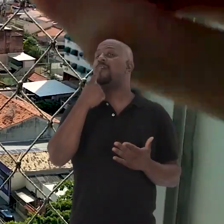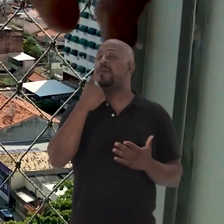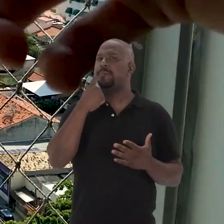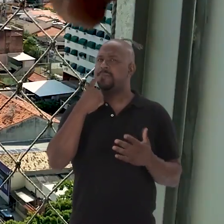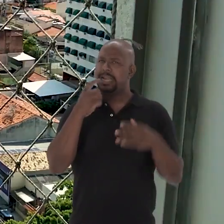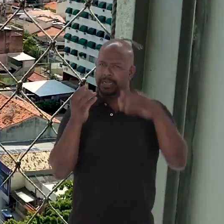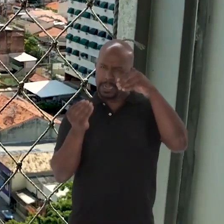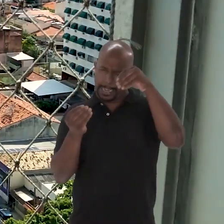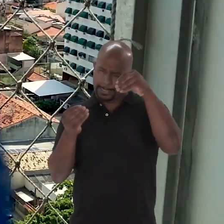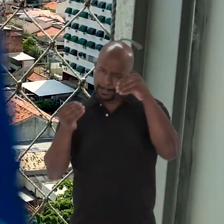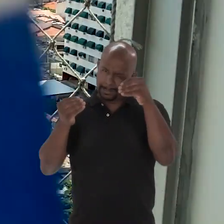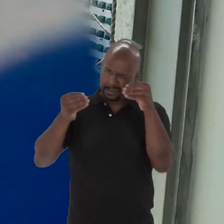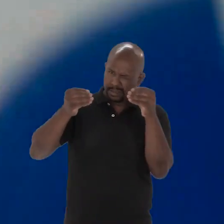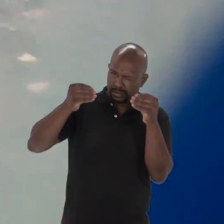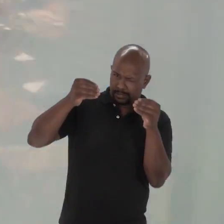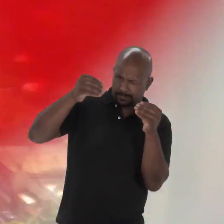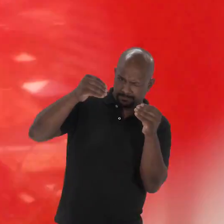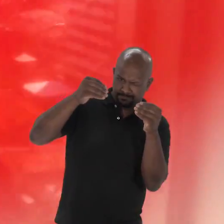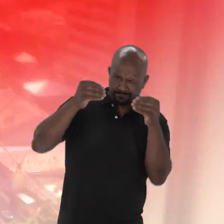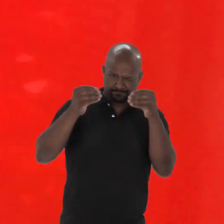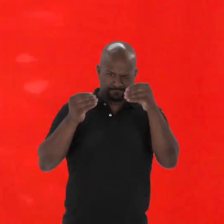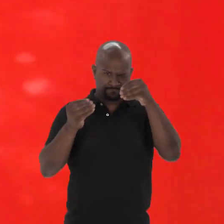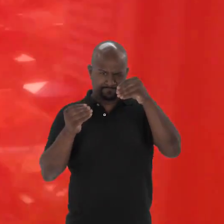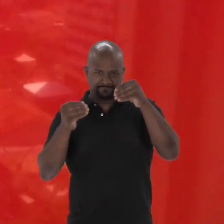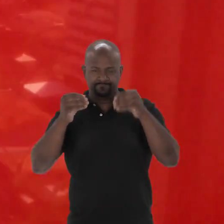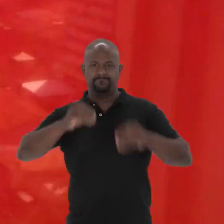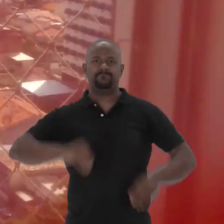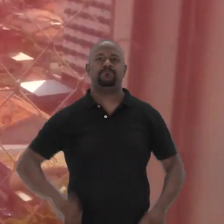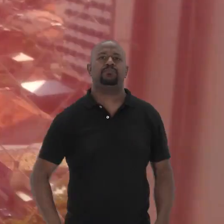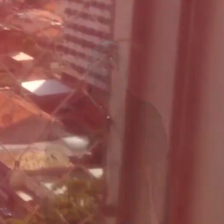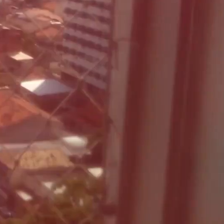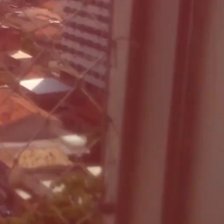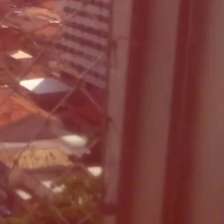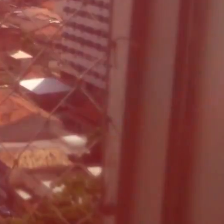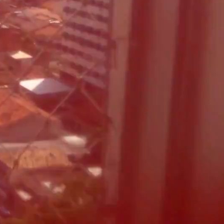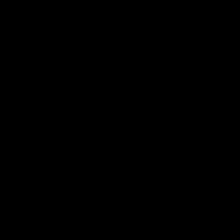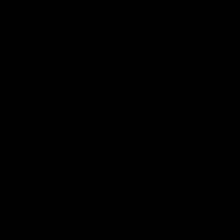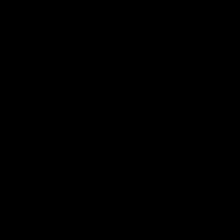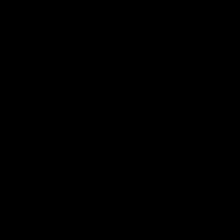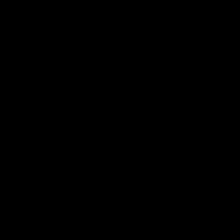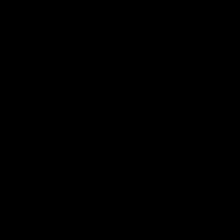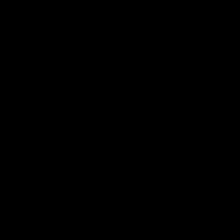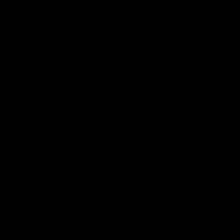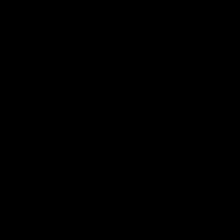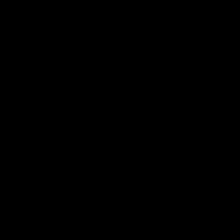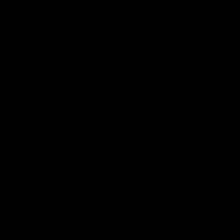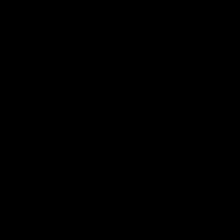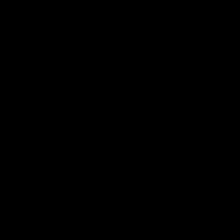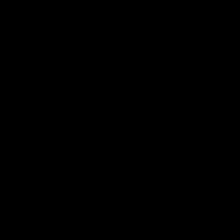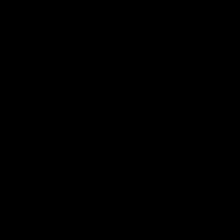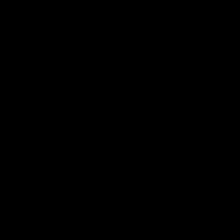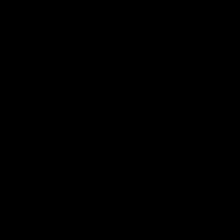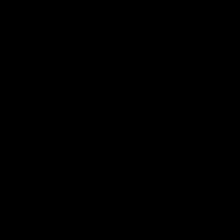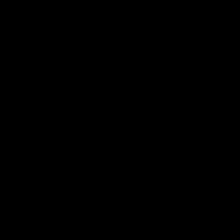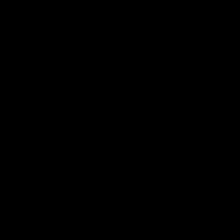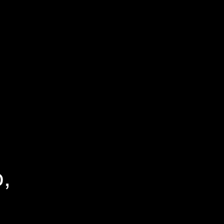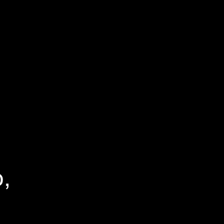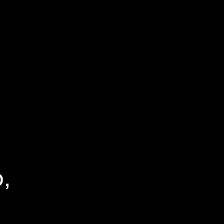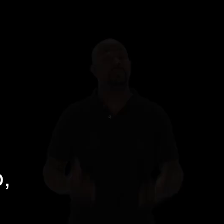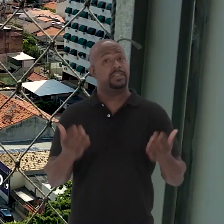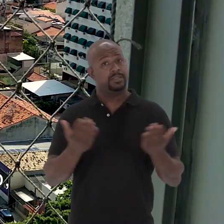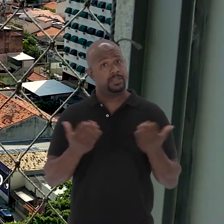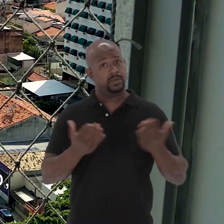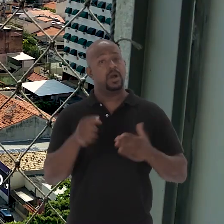vou passar a bolinha vermelha na frente da minha câmera. a foto avermelhada e texturizada.